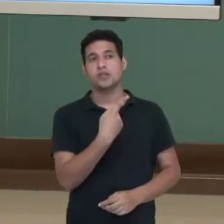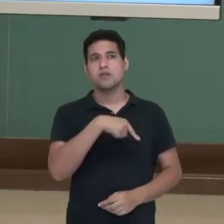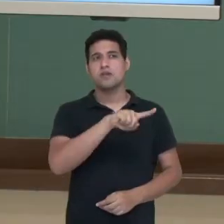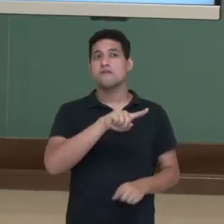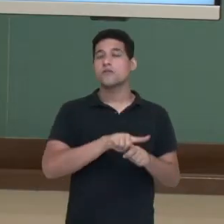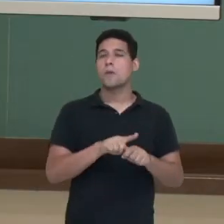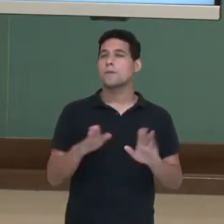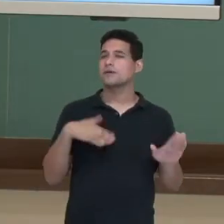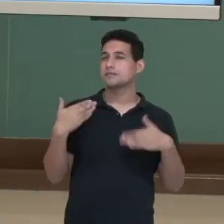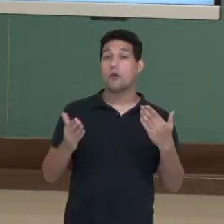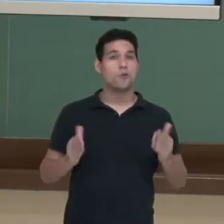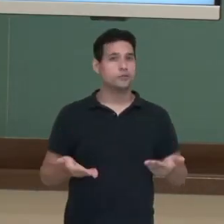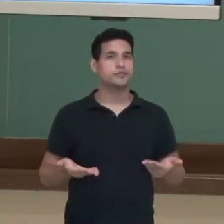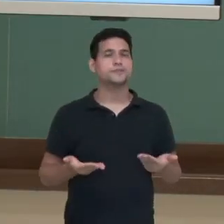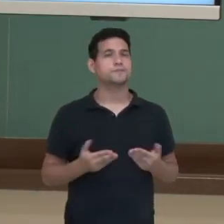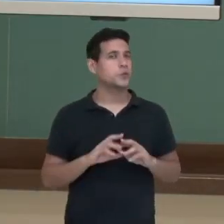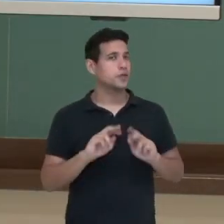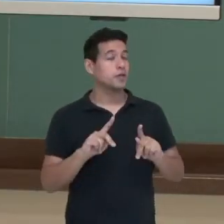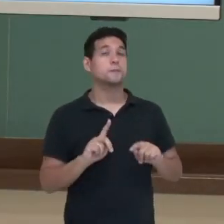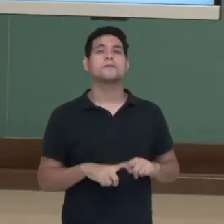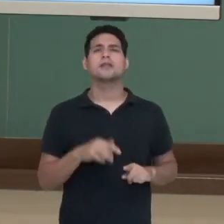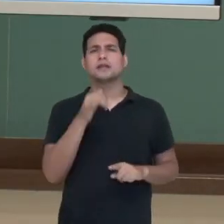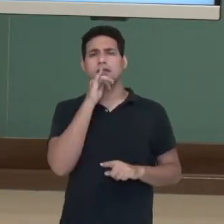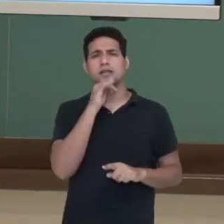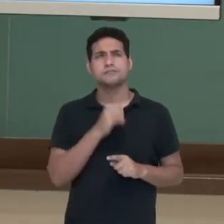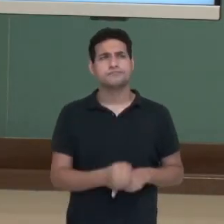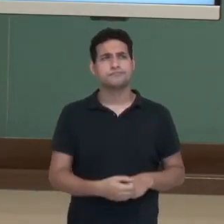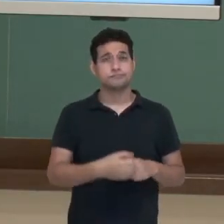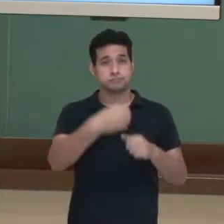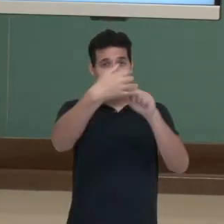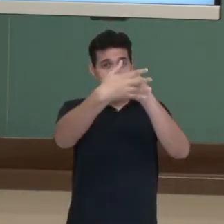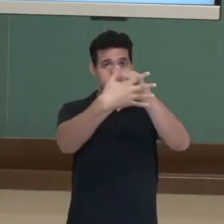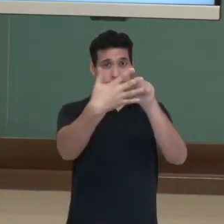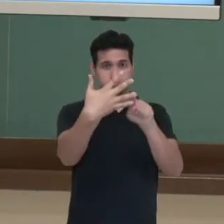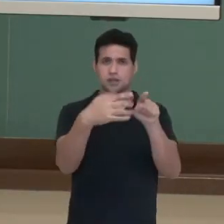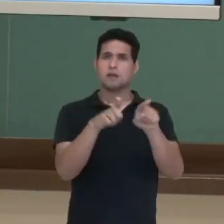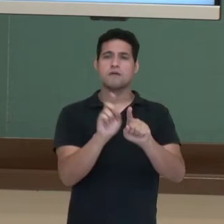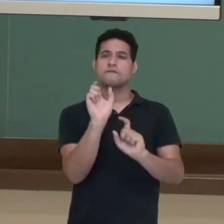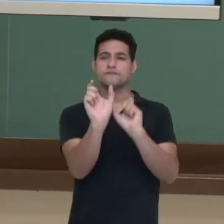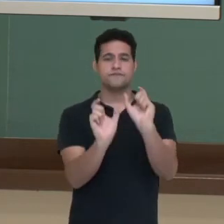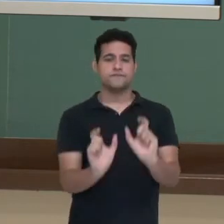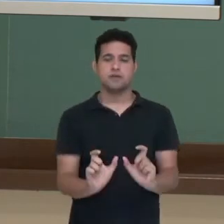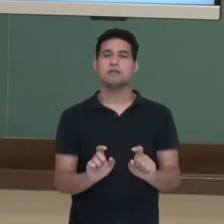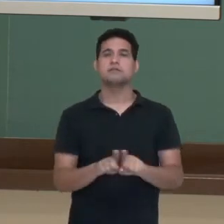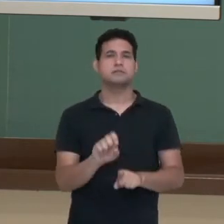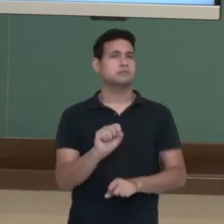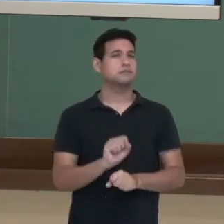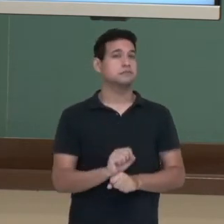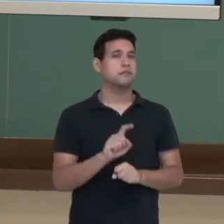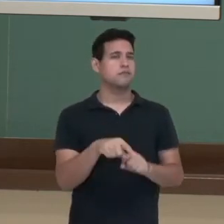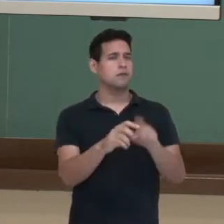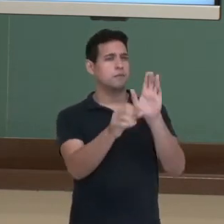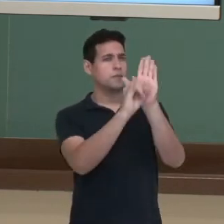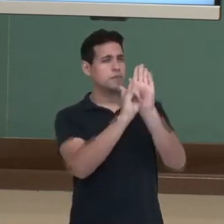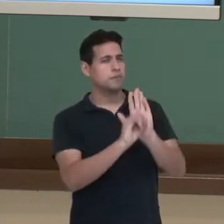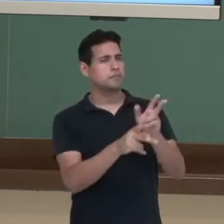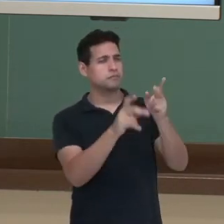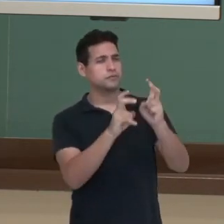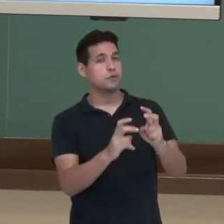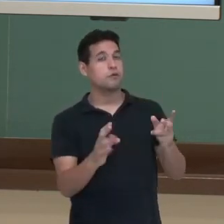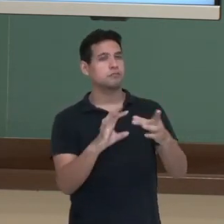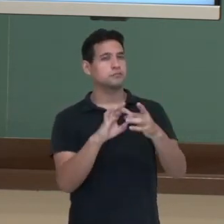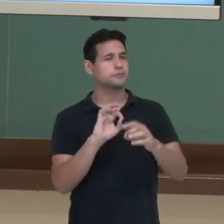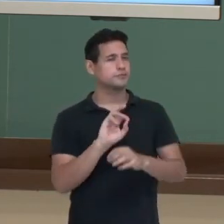a salir hoje. Ok? Então, observem essas frases e identifiquem as